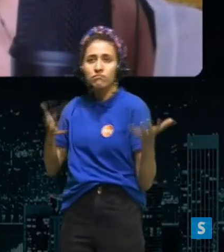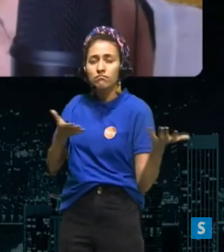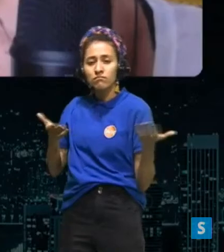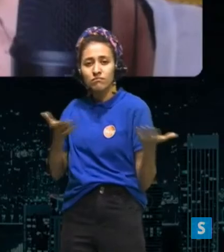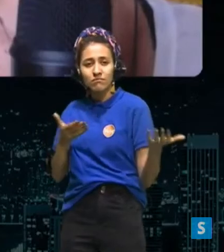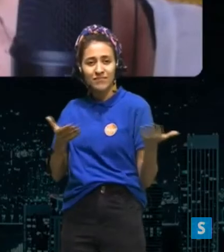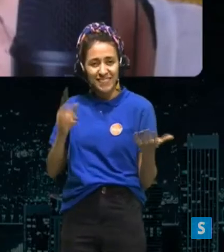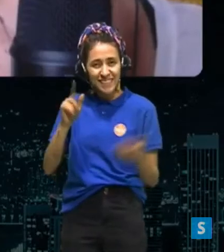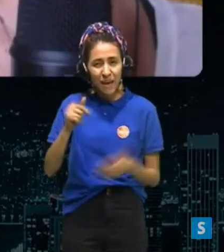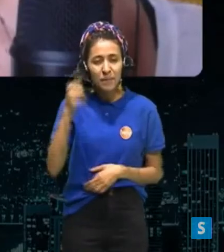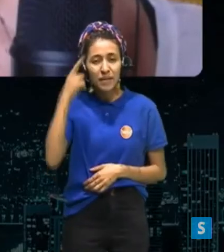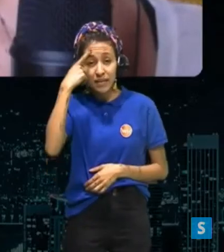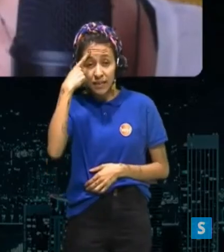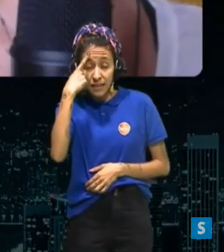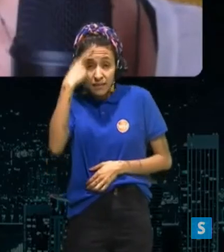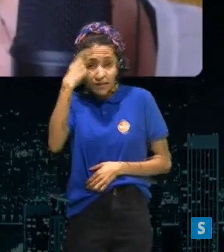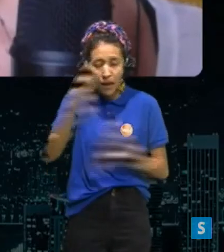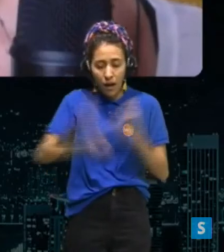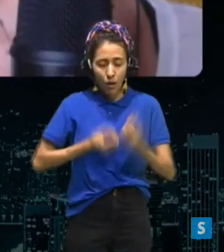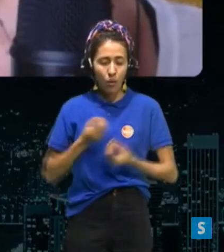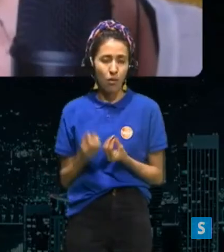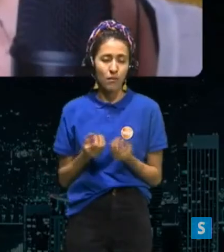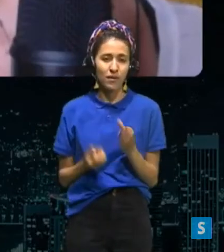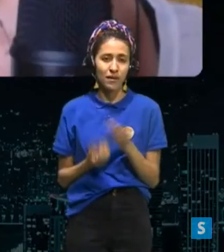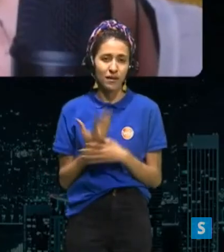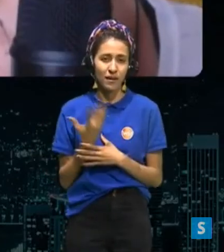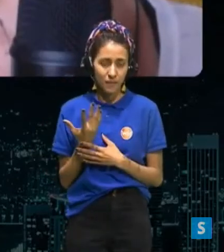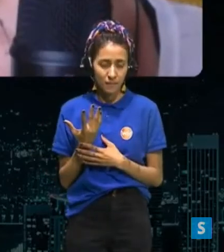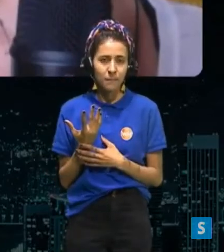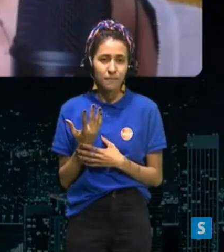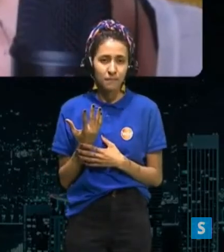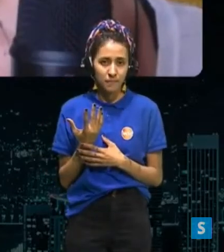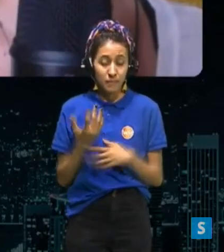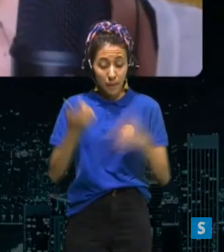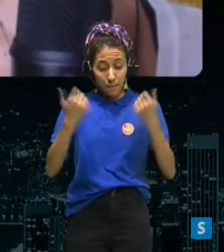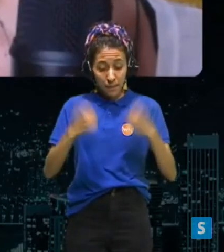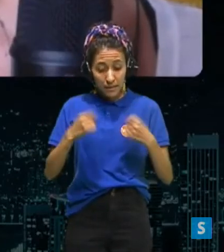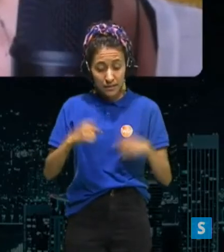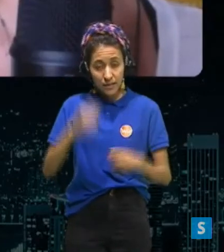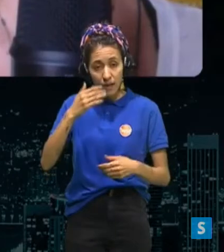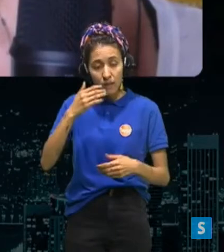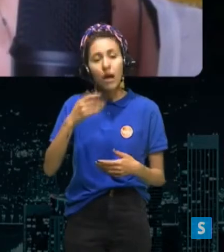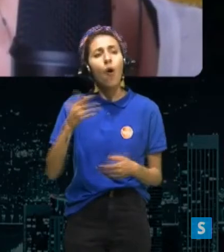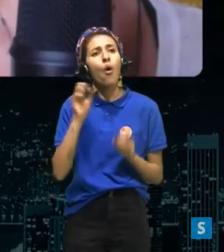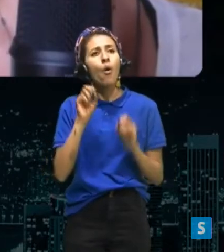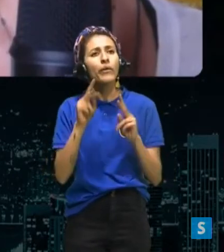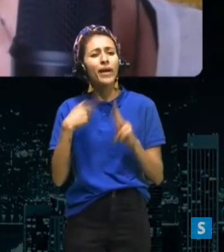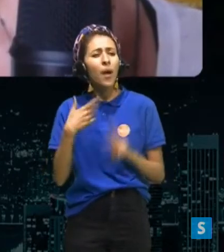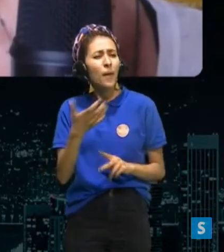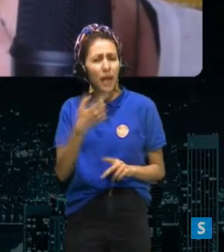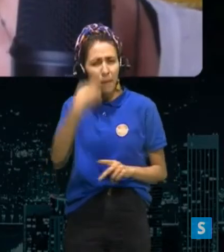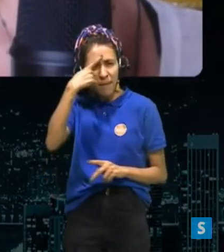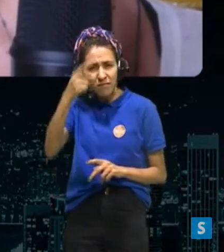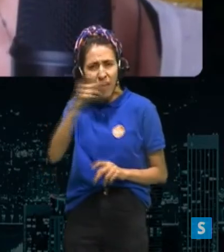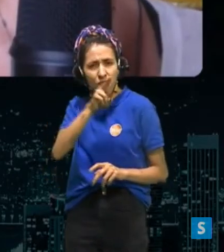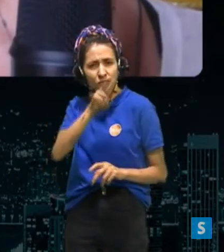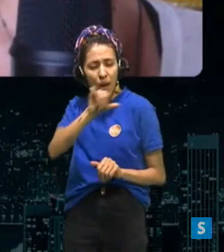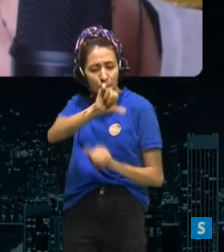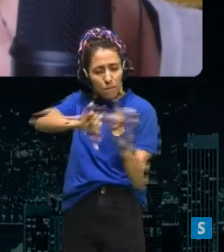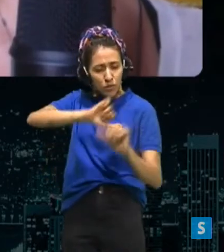seguir para aquela imagem maior mas depois você tem que ter o pé no chão arraigado nas suas ações também